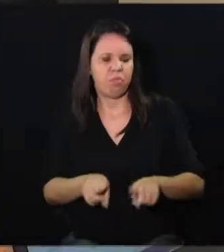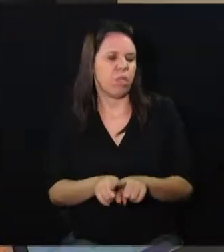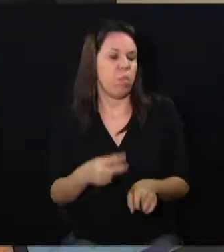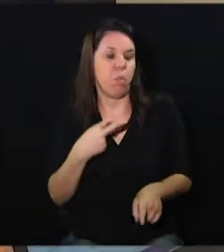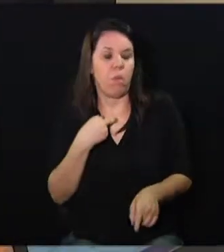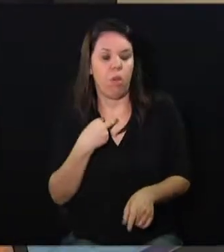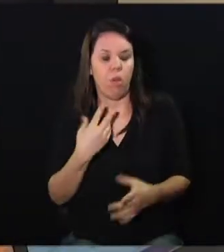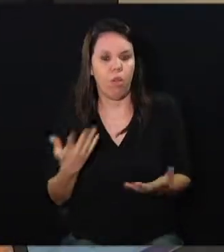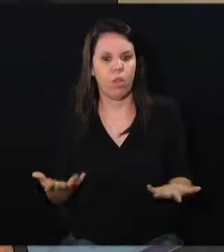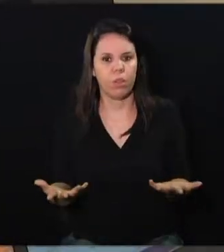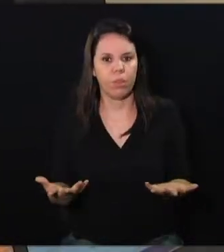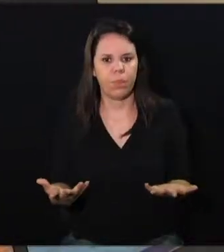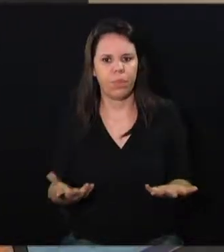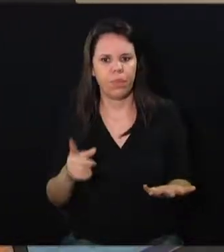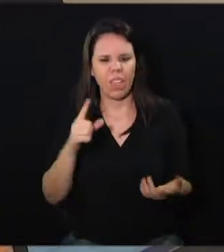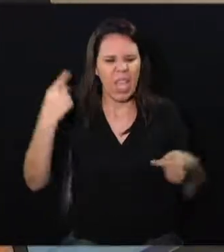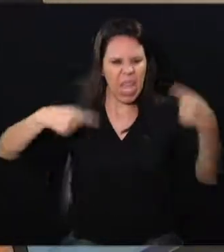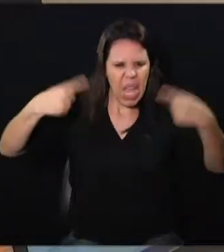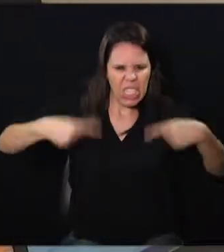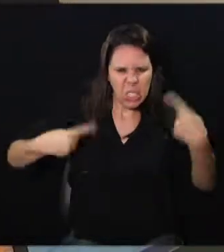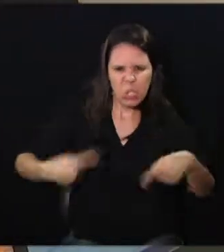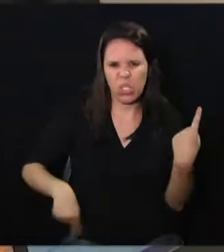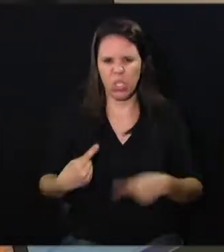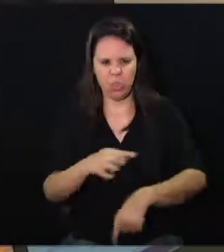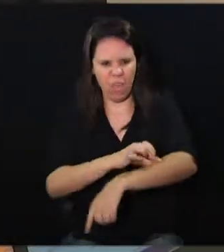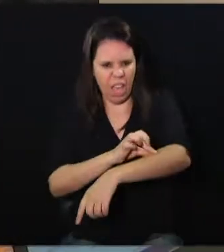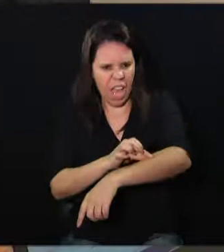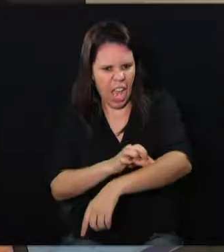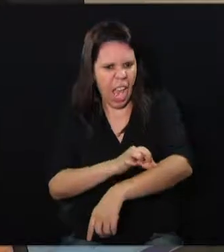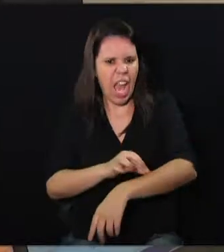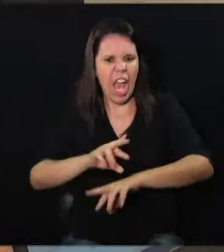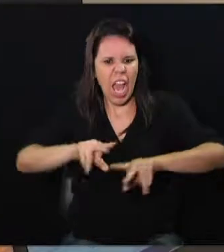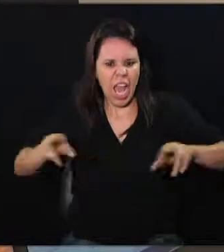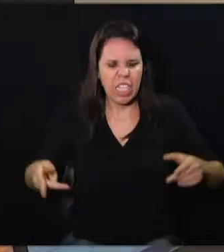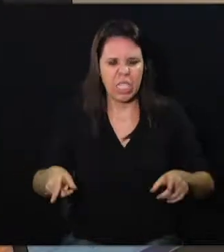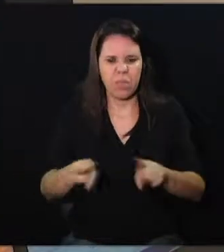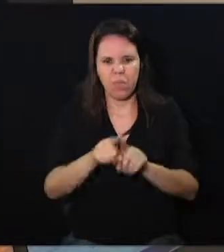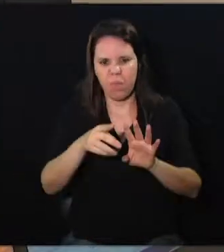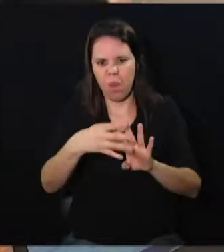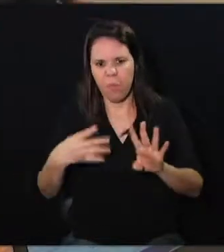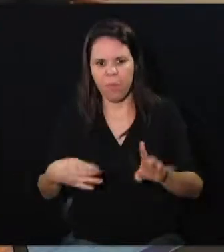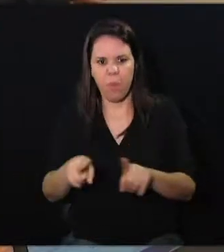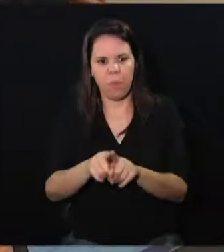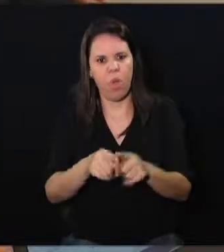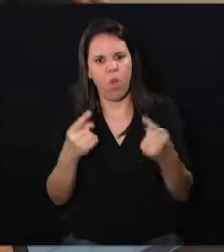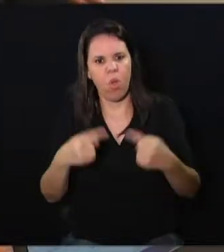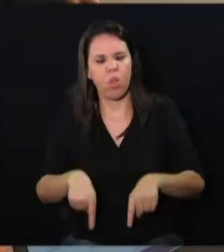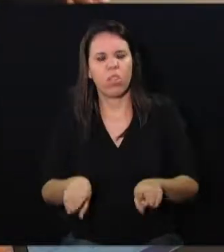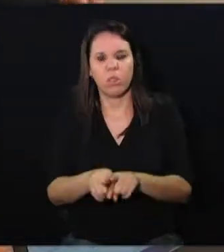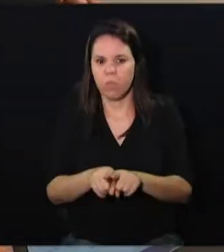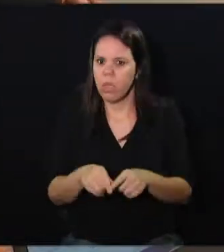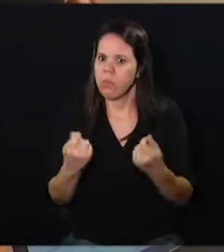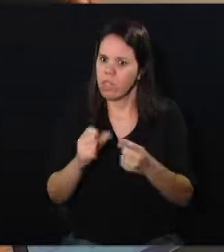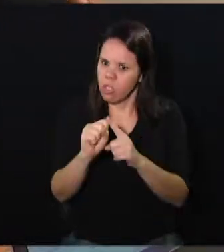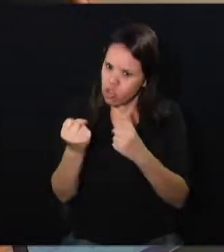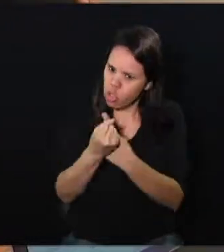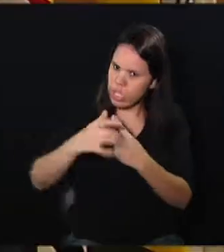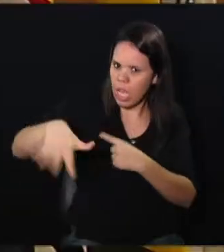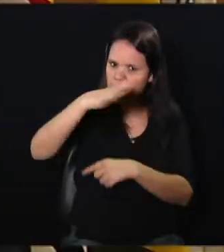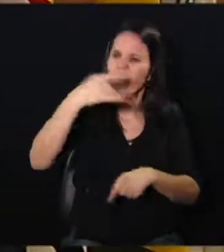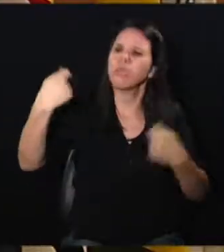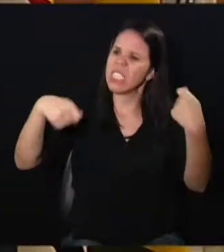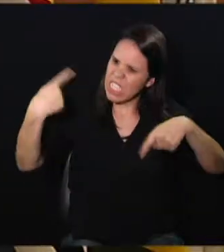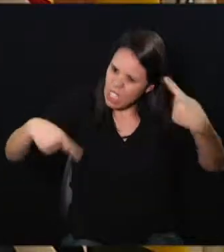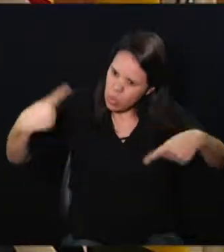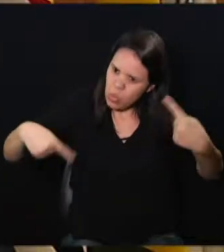que a discussão sobre o racismo e a homofobia deve fazer parte da sociedade e, na opinião dele, nada mais justo que